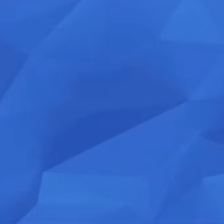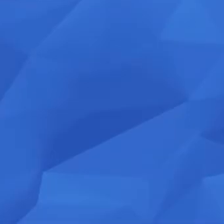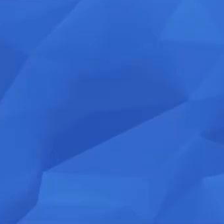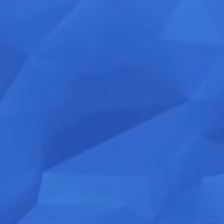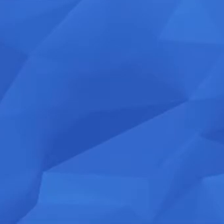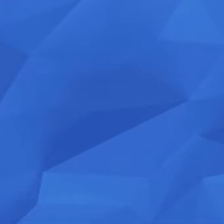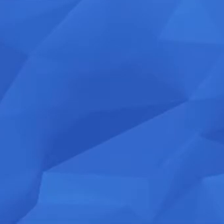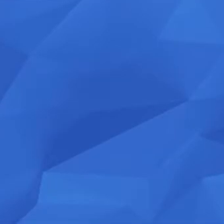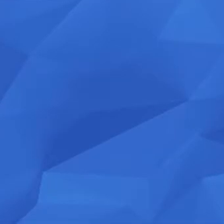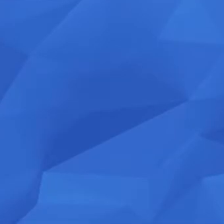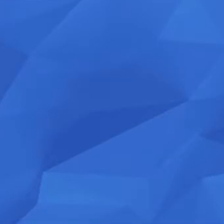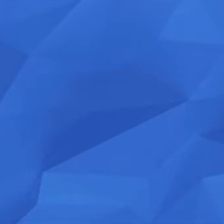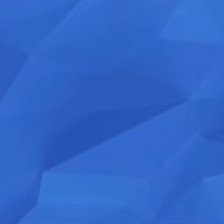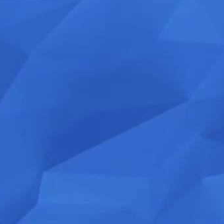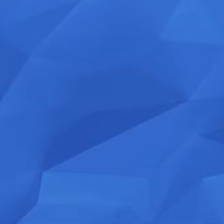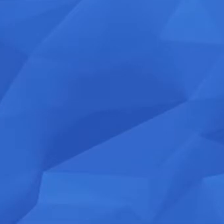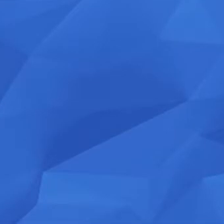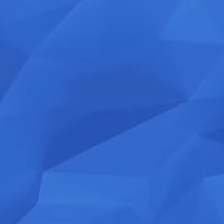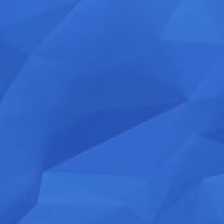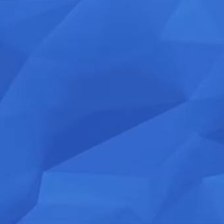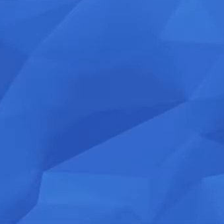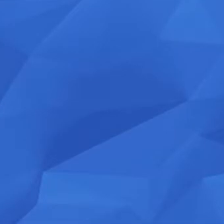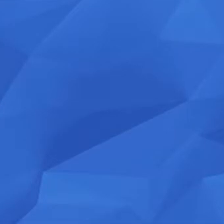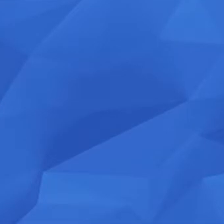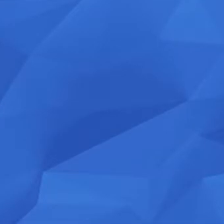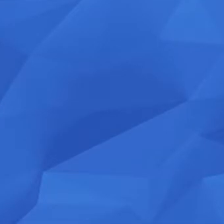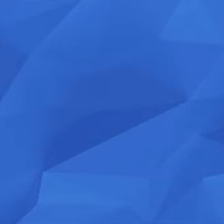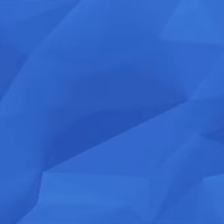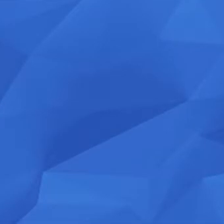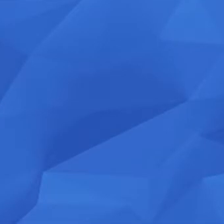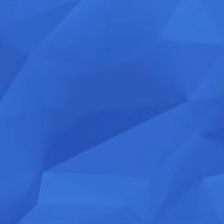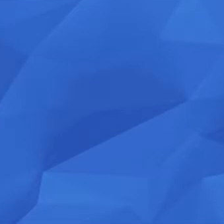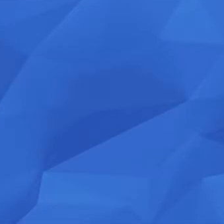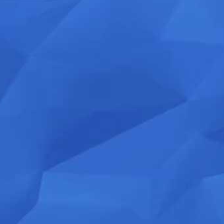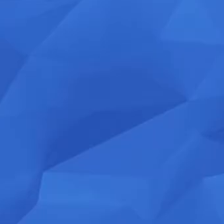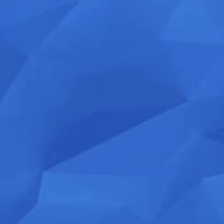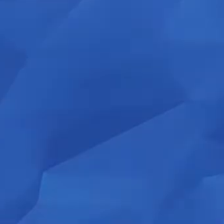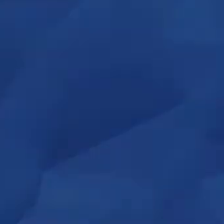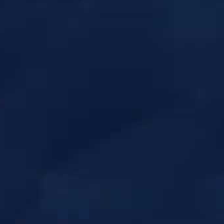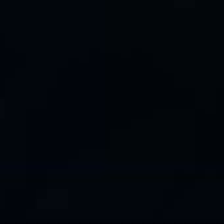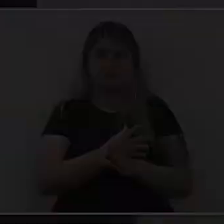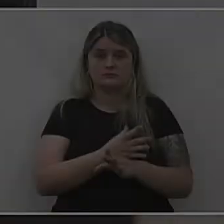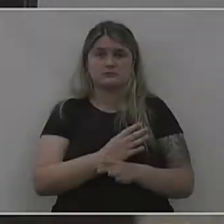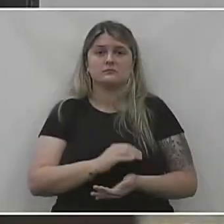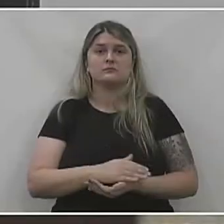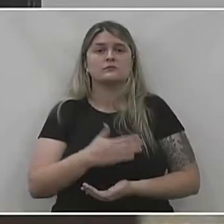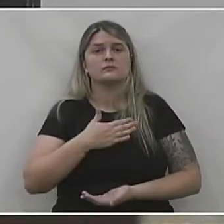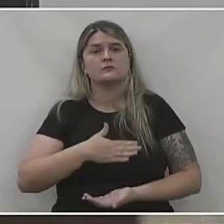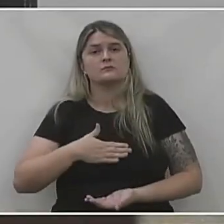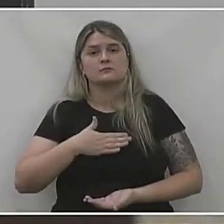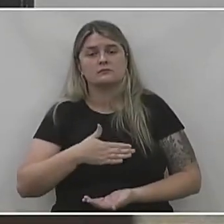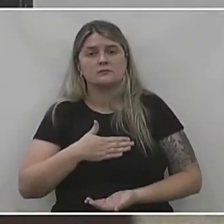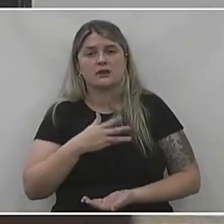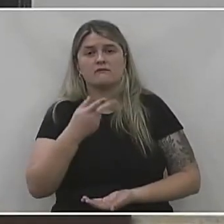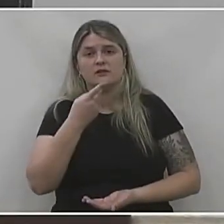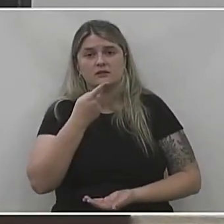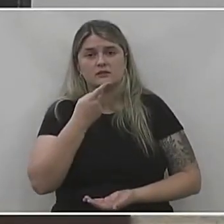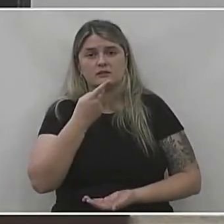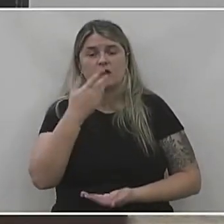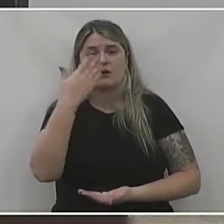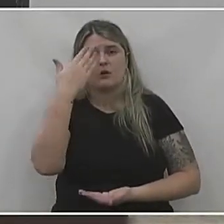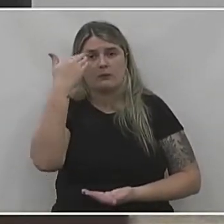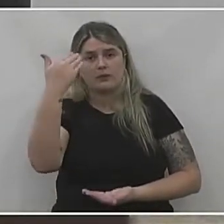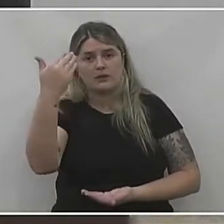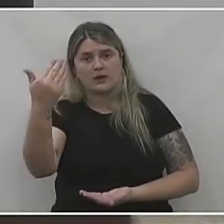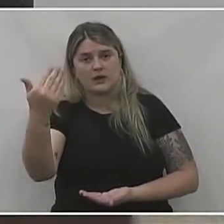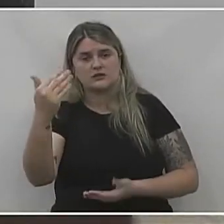E aí E aí eu gostaria de deixar aqui